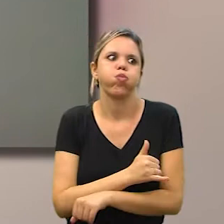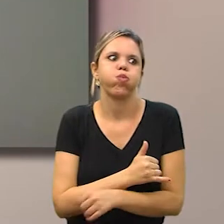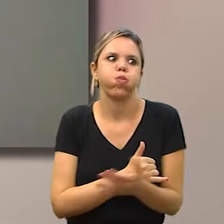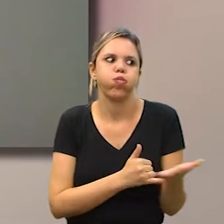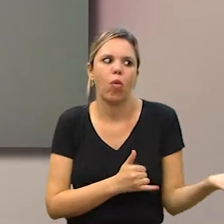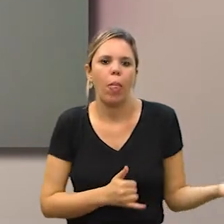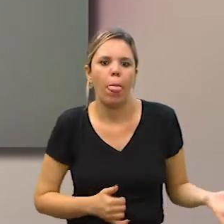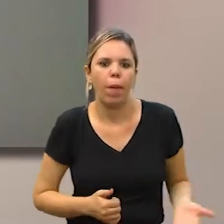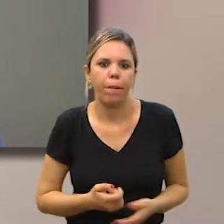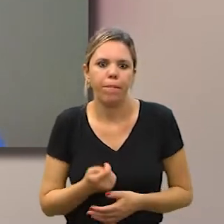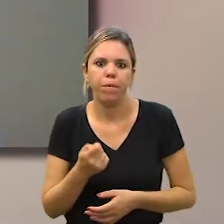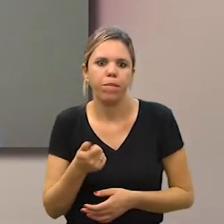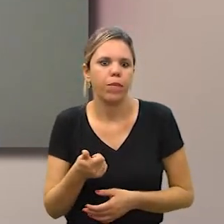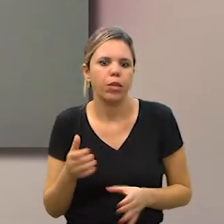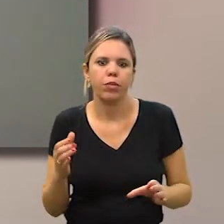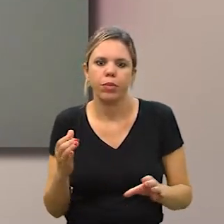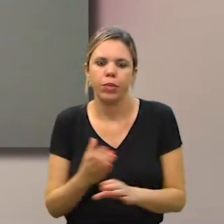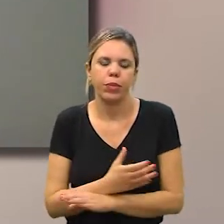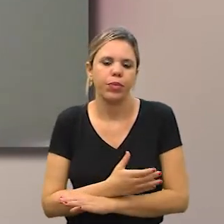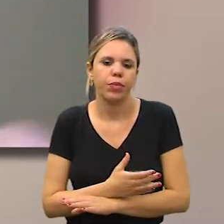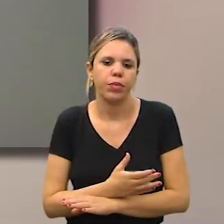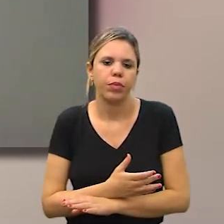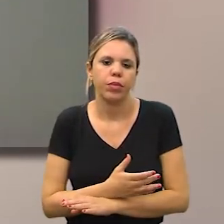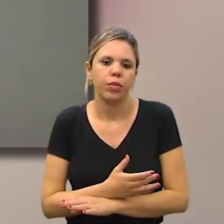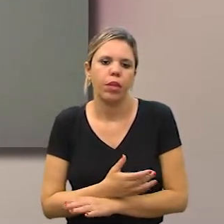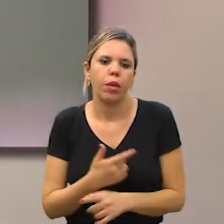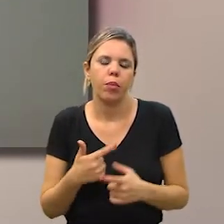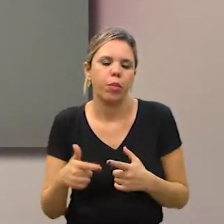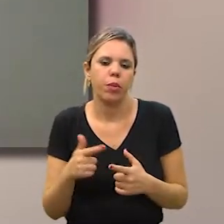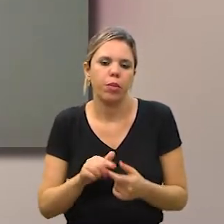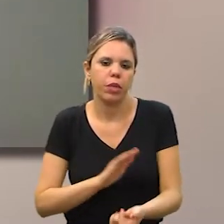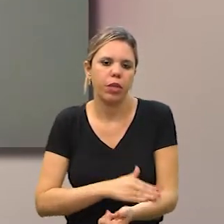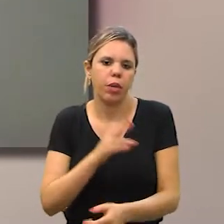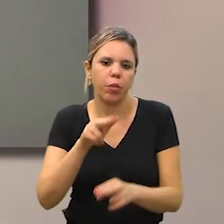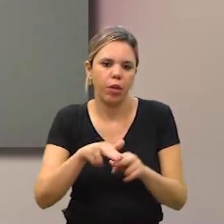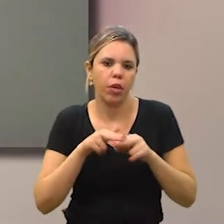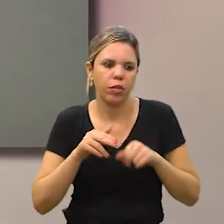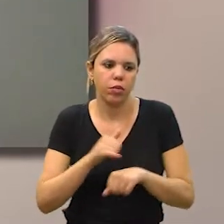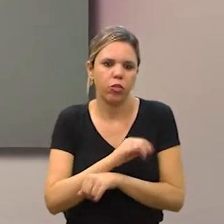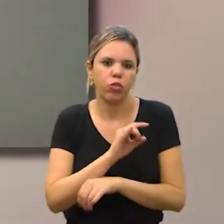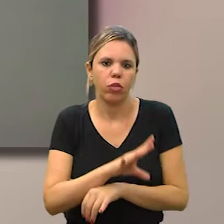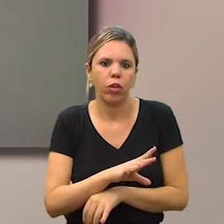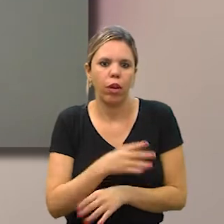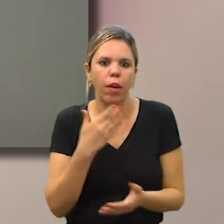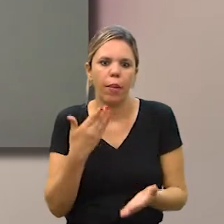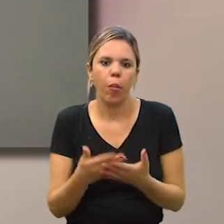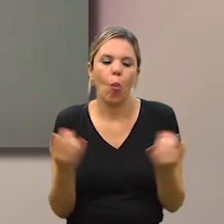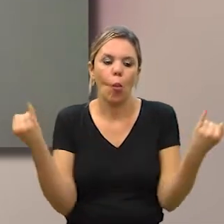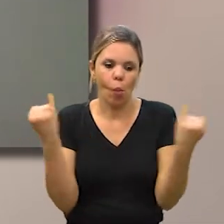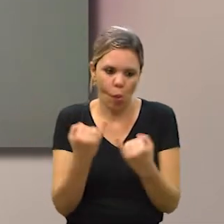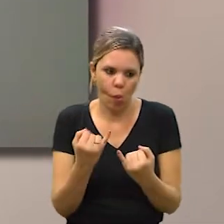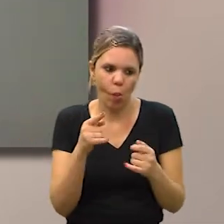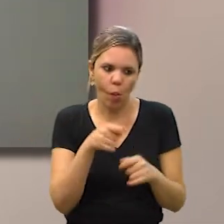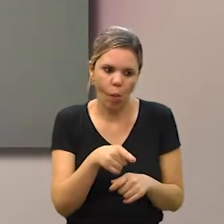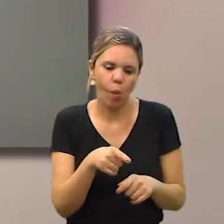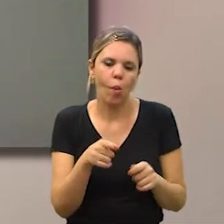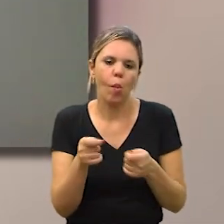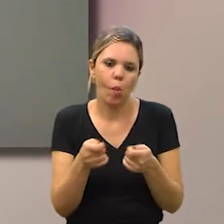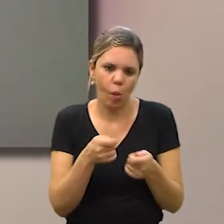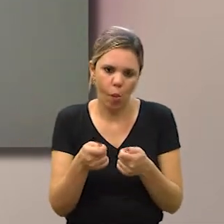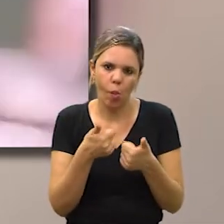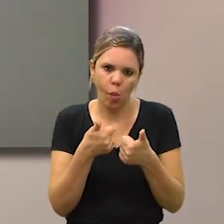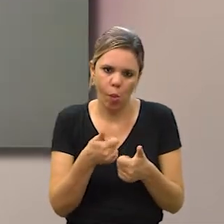E quase totalmente a questão da pressão dela é relacionada à obesidade se ela perder muito peso